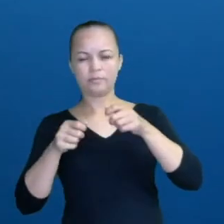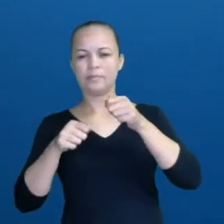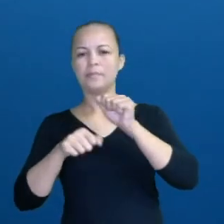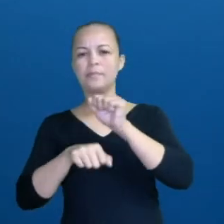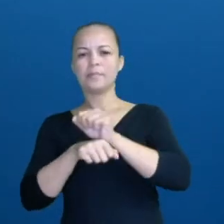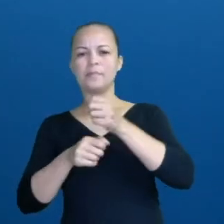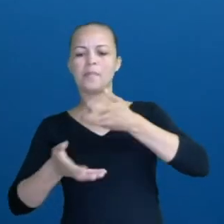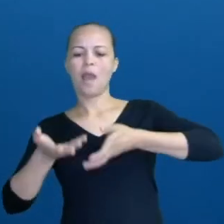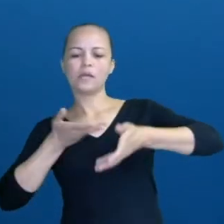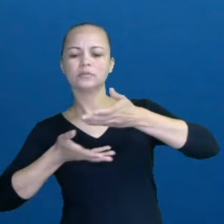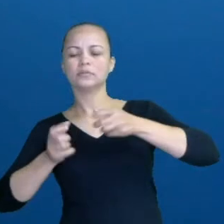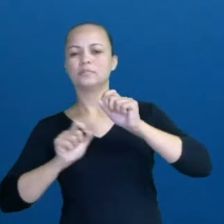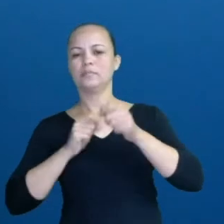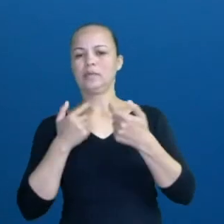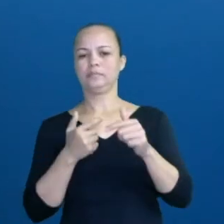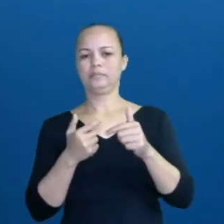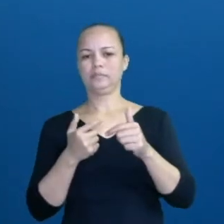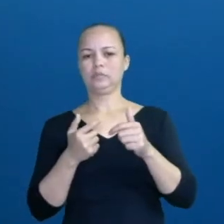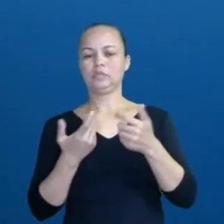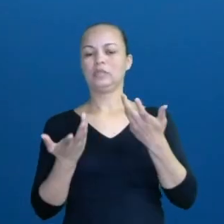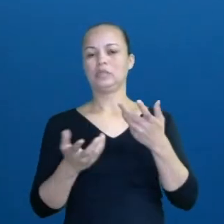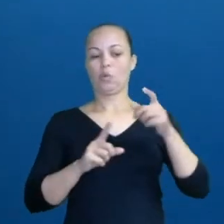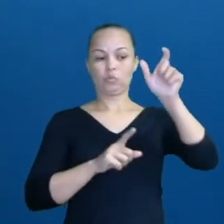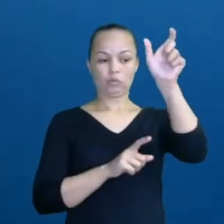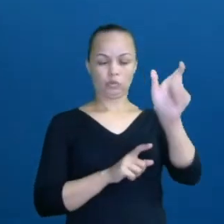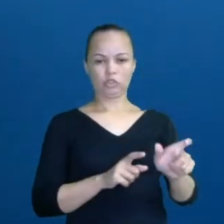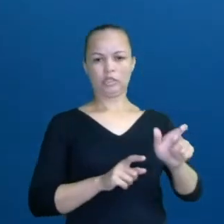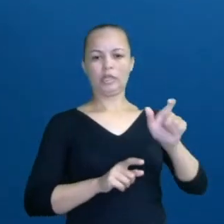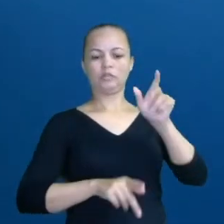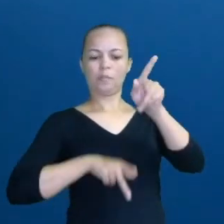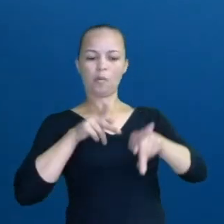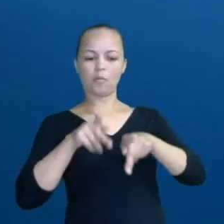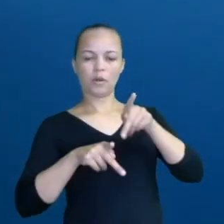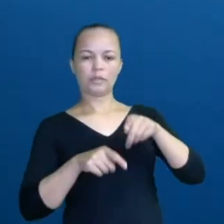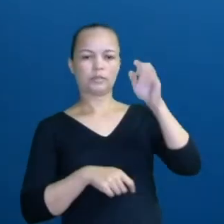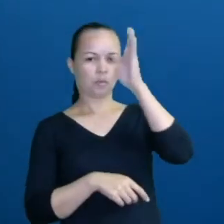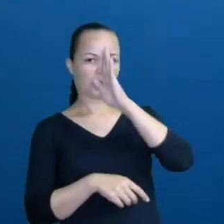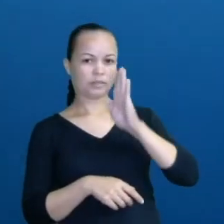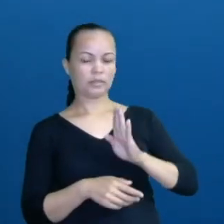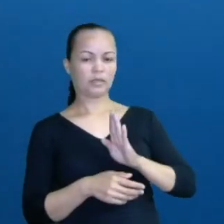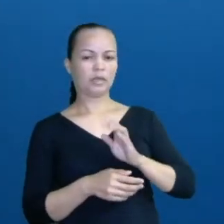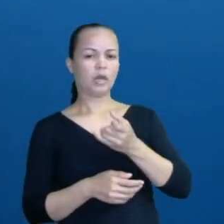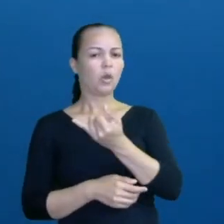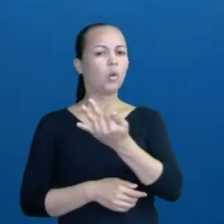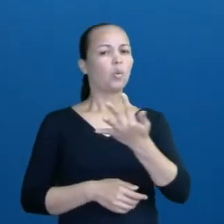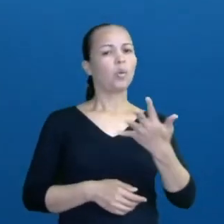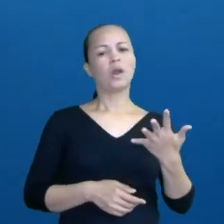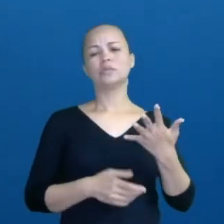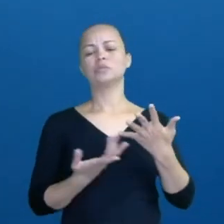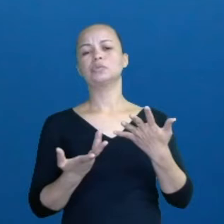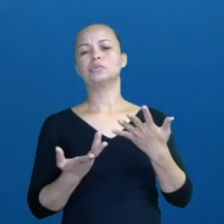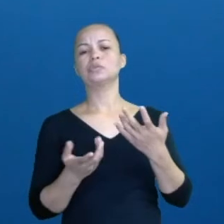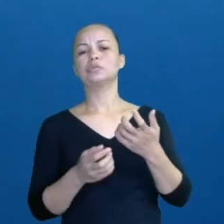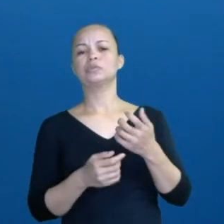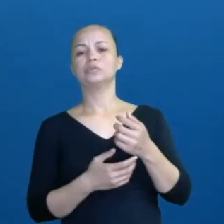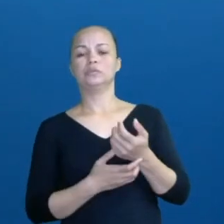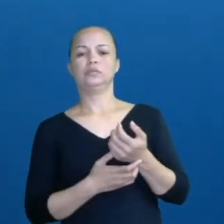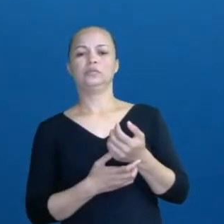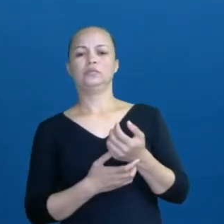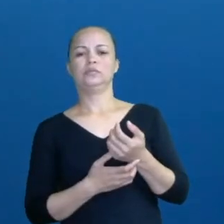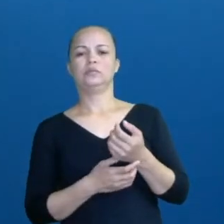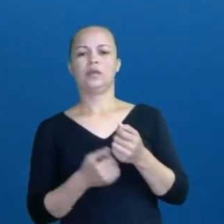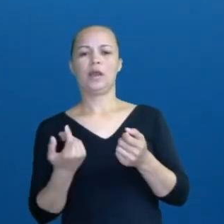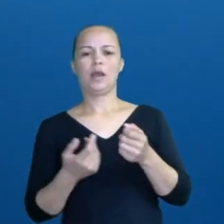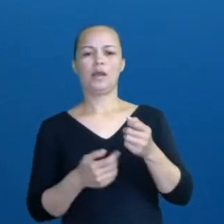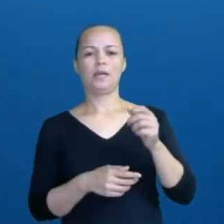frase é a população brasileira. Então, nessa frase, há quantos núcleos? A